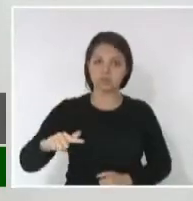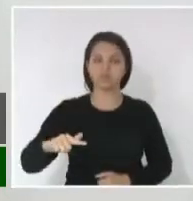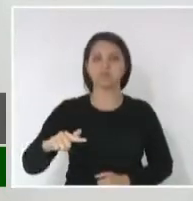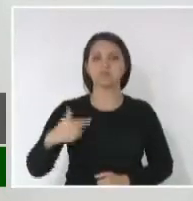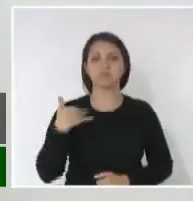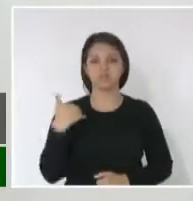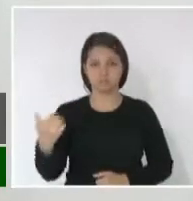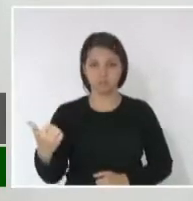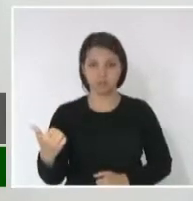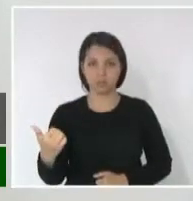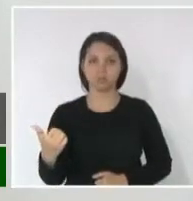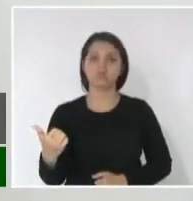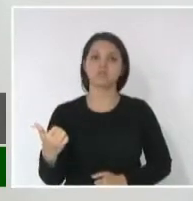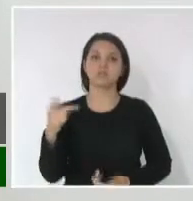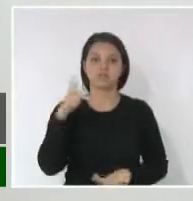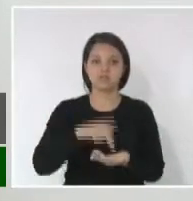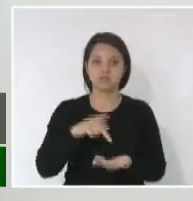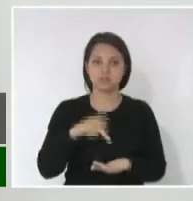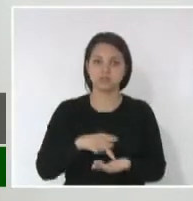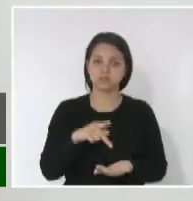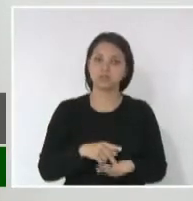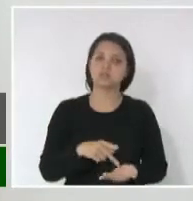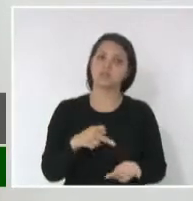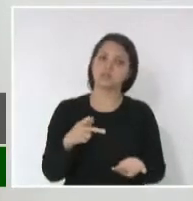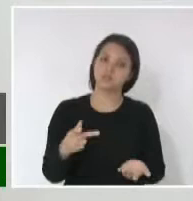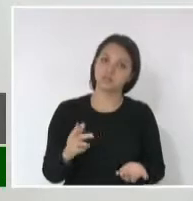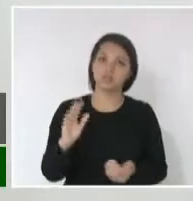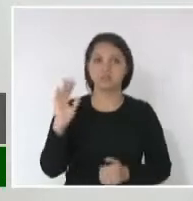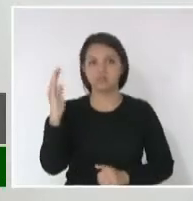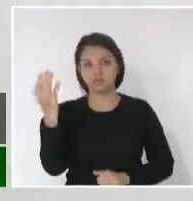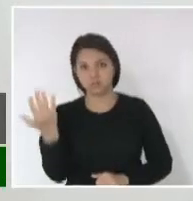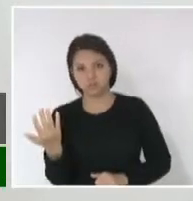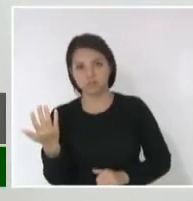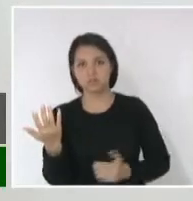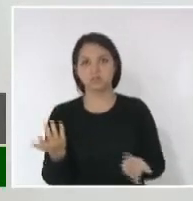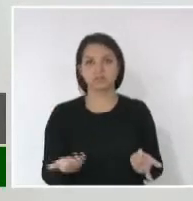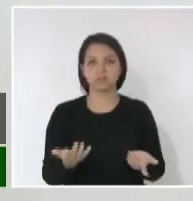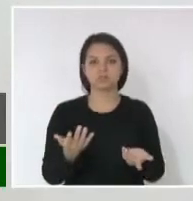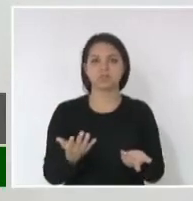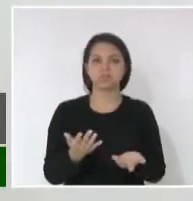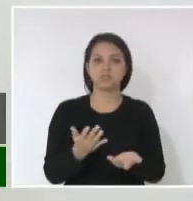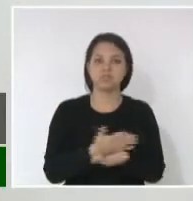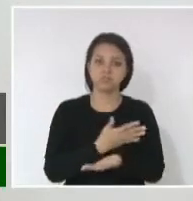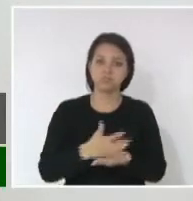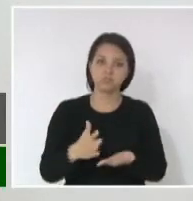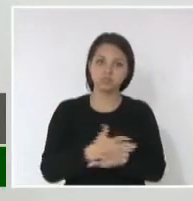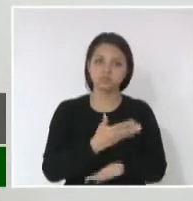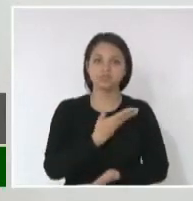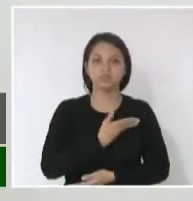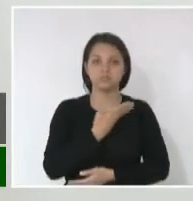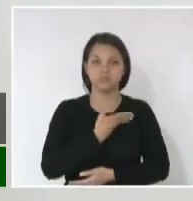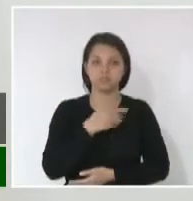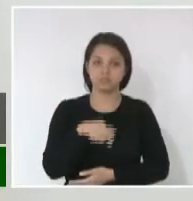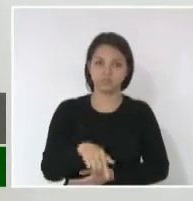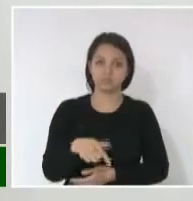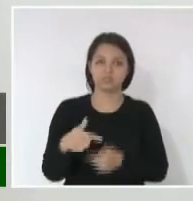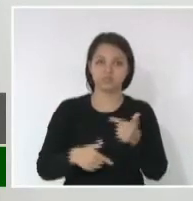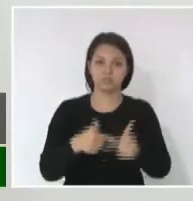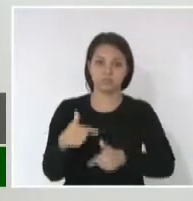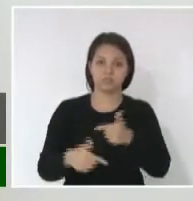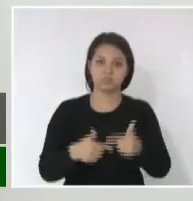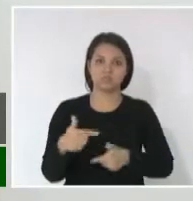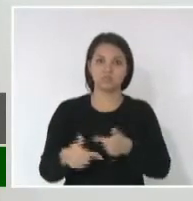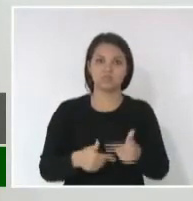claro que, entre a realidade e as notas, infelizmente, de alguns colegas nossos, eu não saberia dizer se